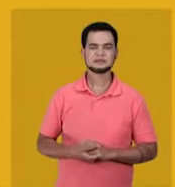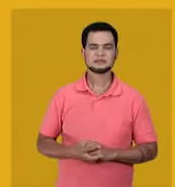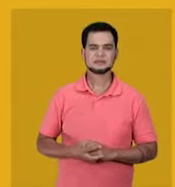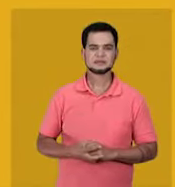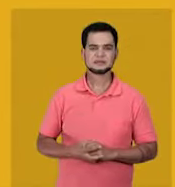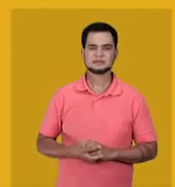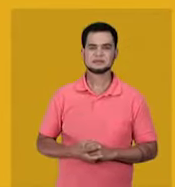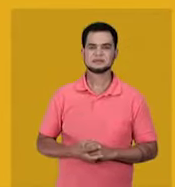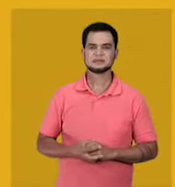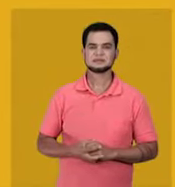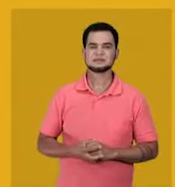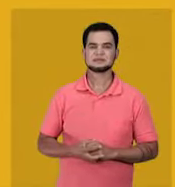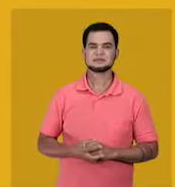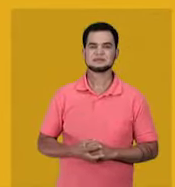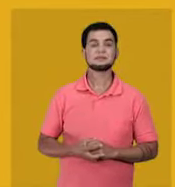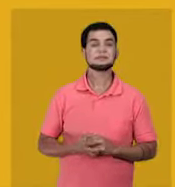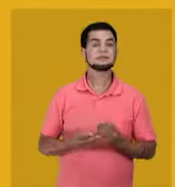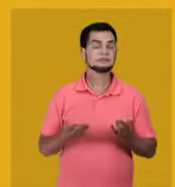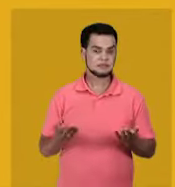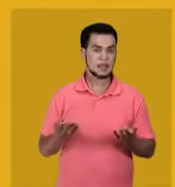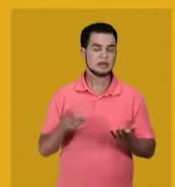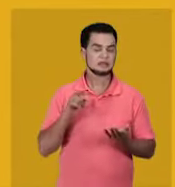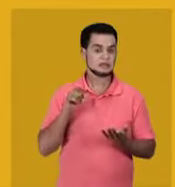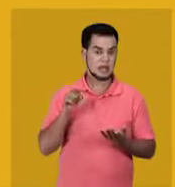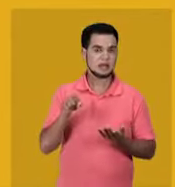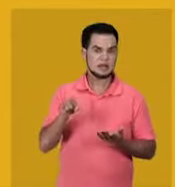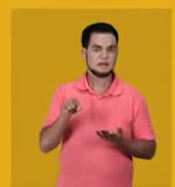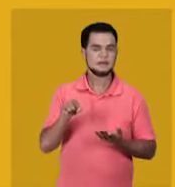Vai permitir, né, com que você contraia